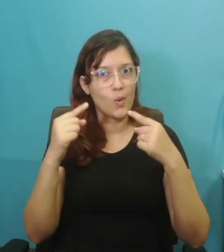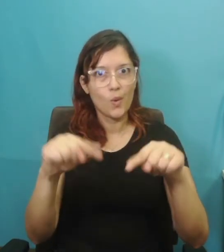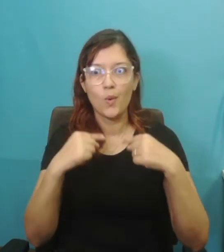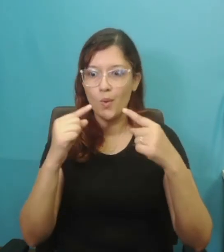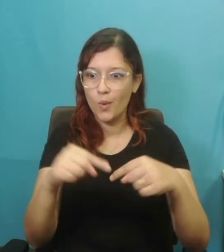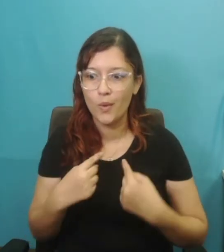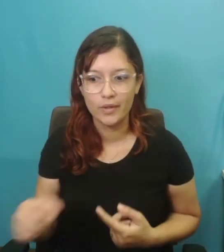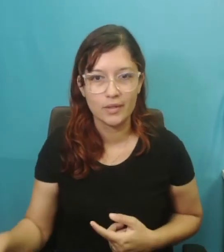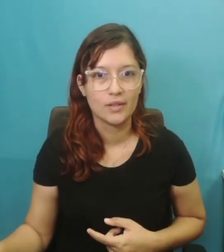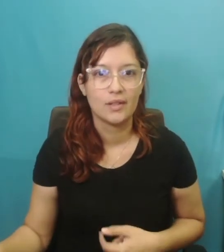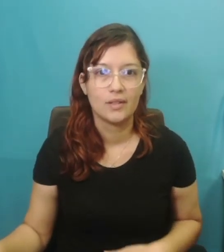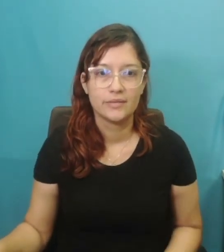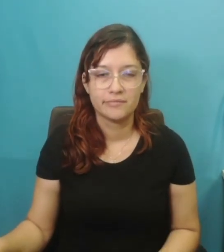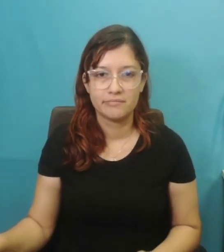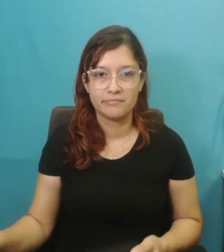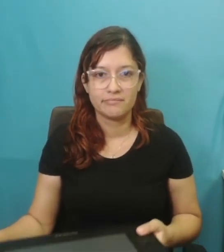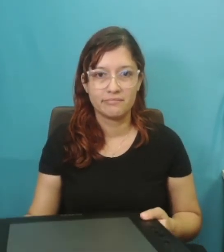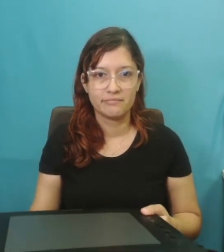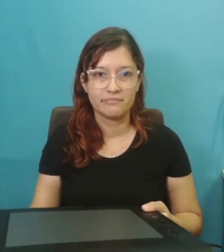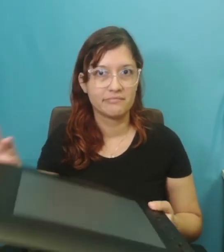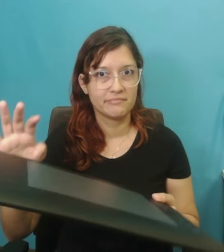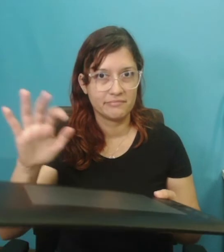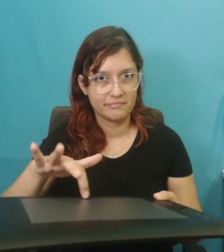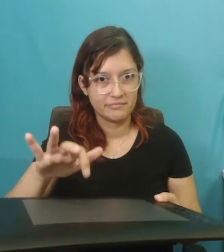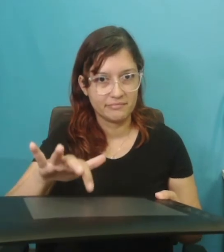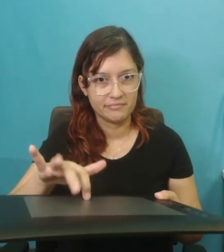Porque hoje a tecnologia está contra mim.